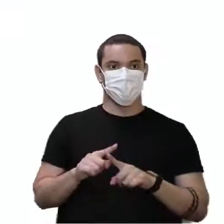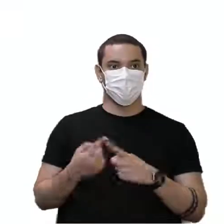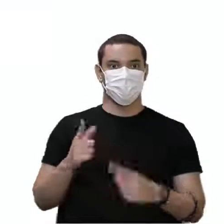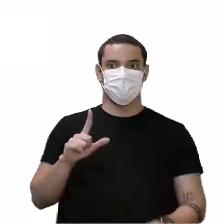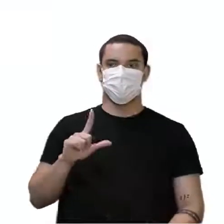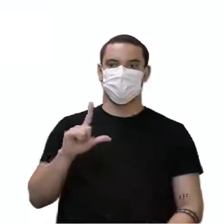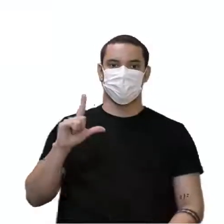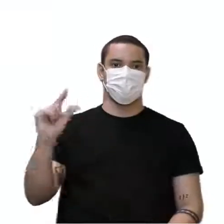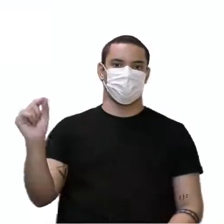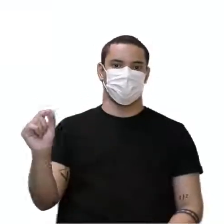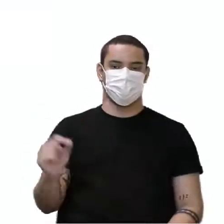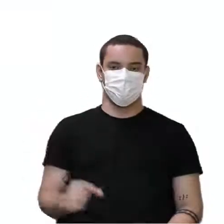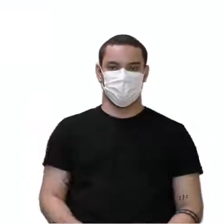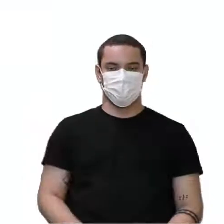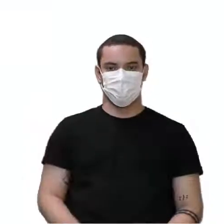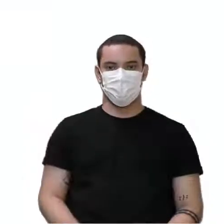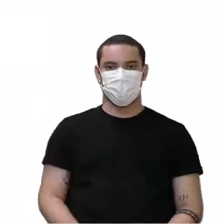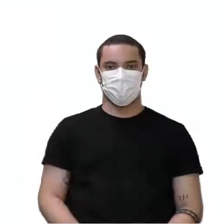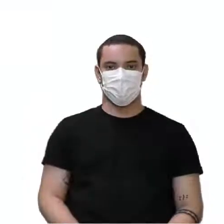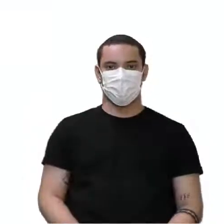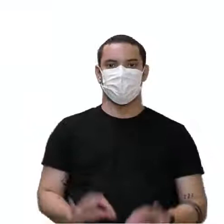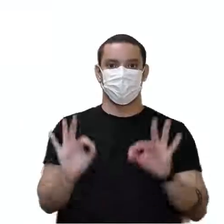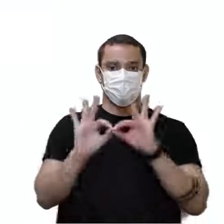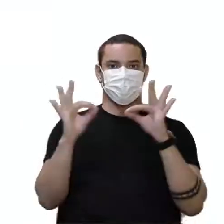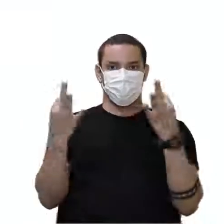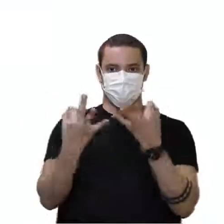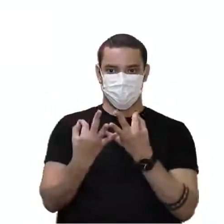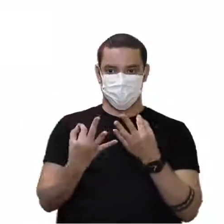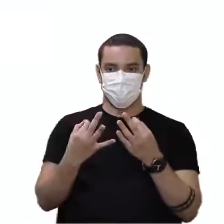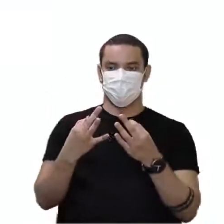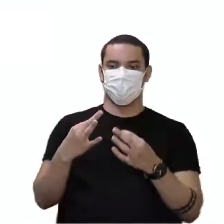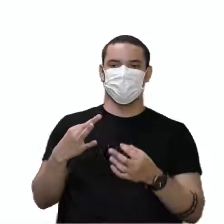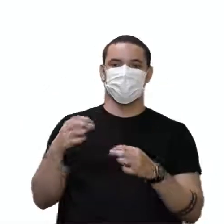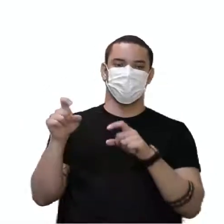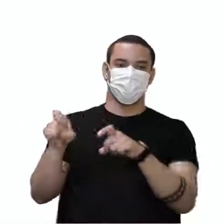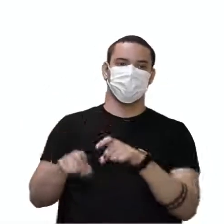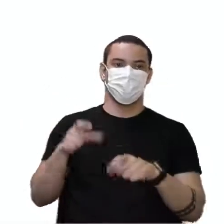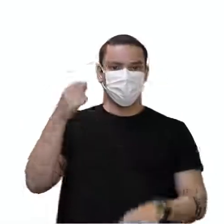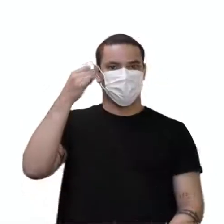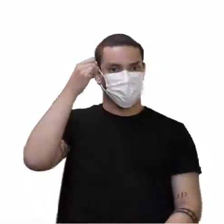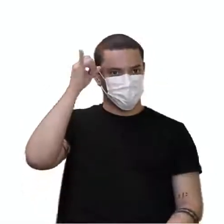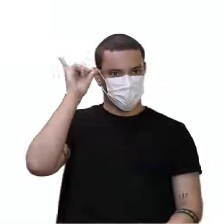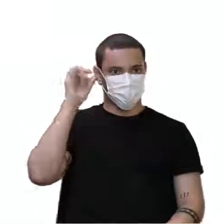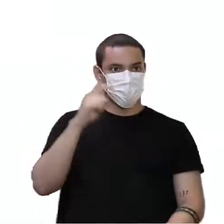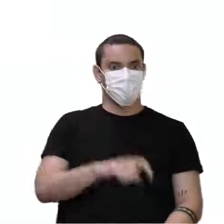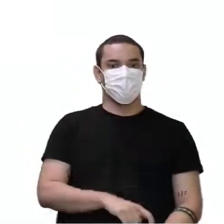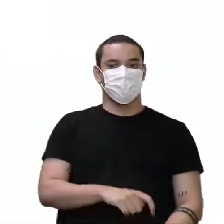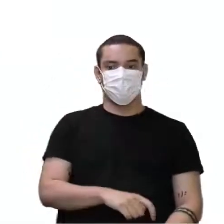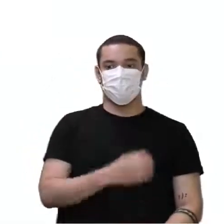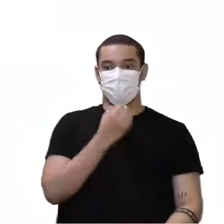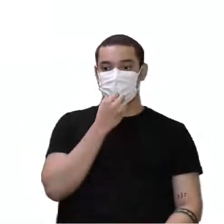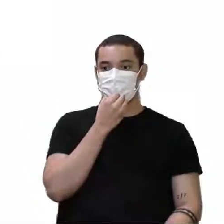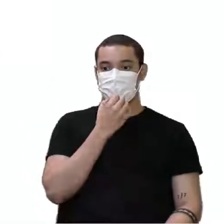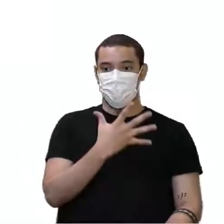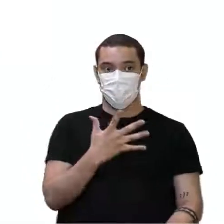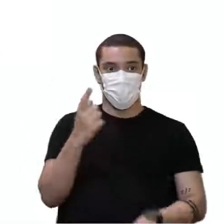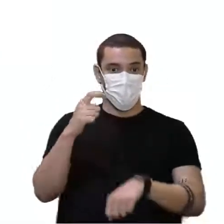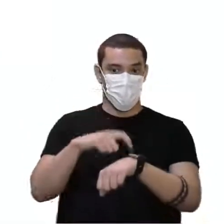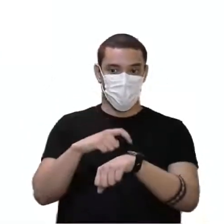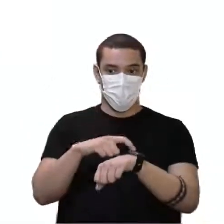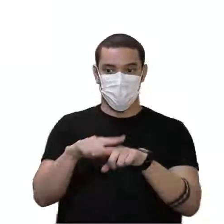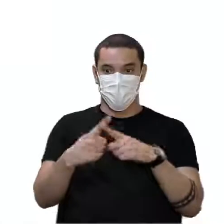fomos a fazenda da minha família. Nós tivemos um bom momento lá, foi bem legal.